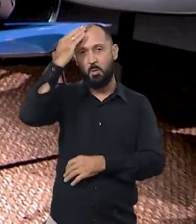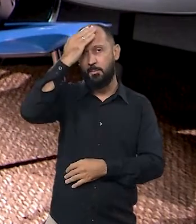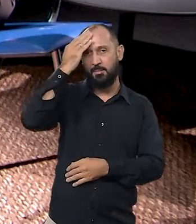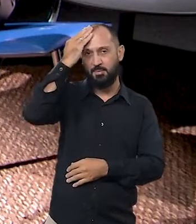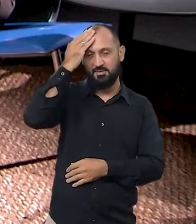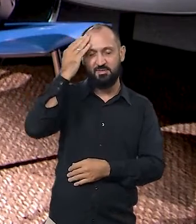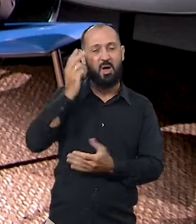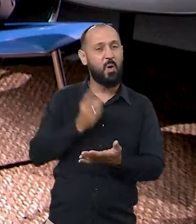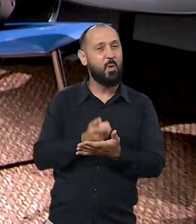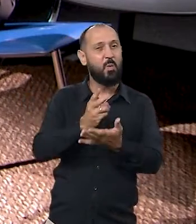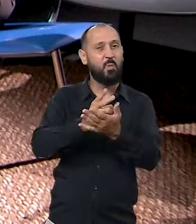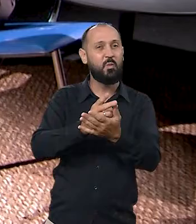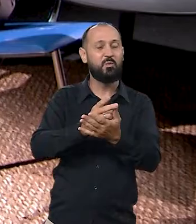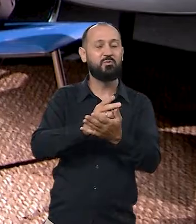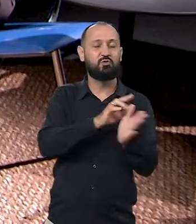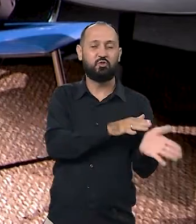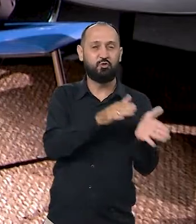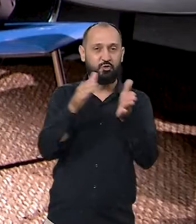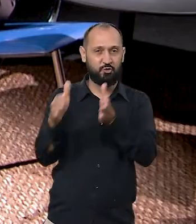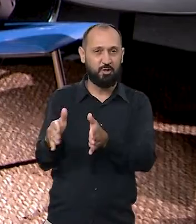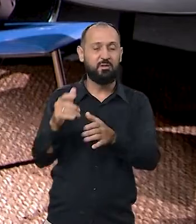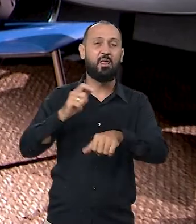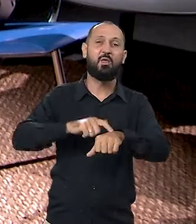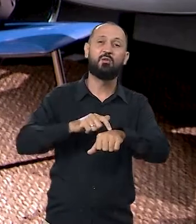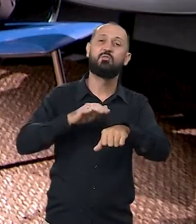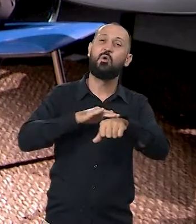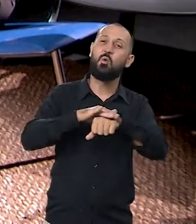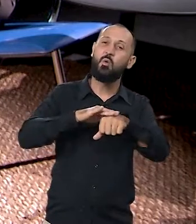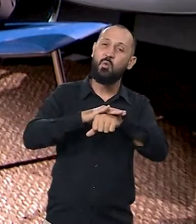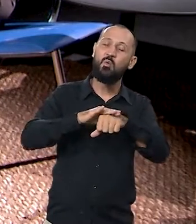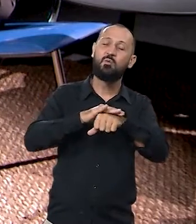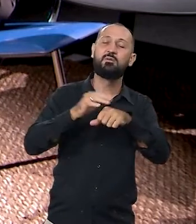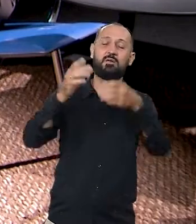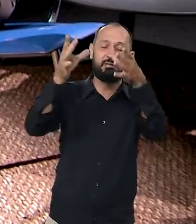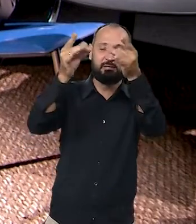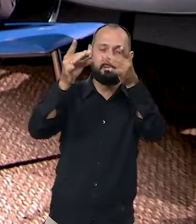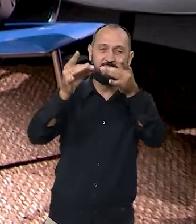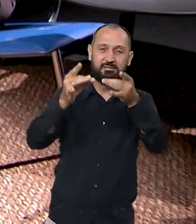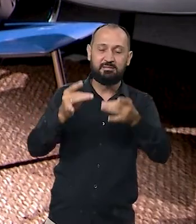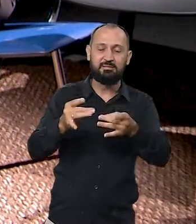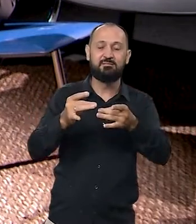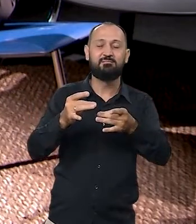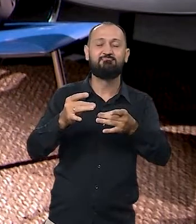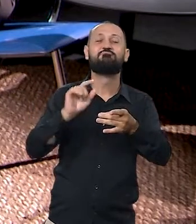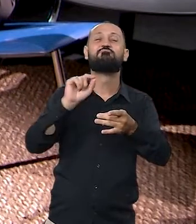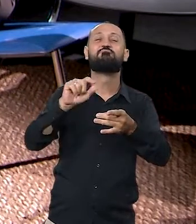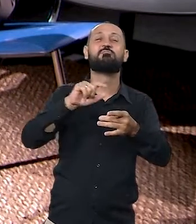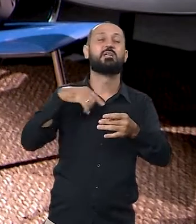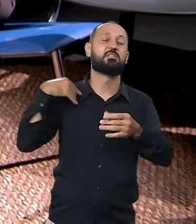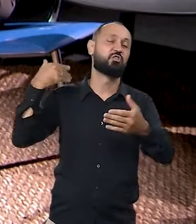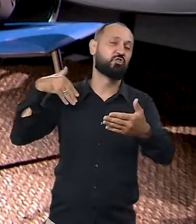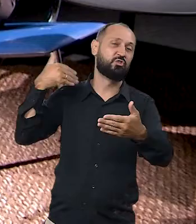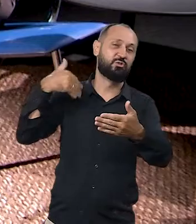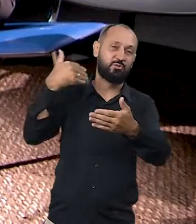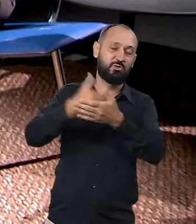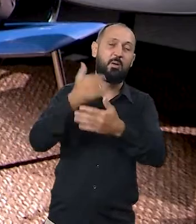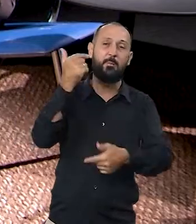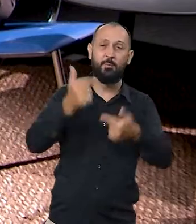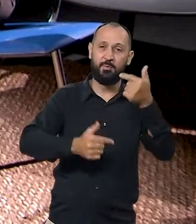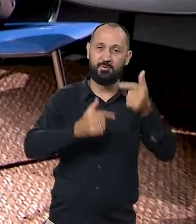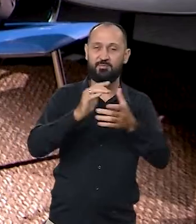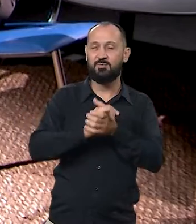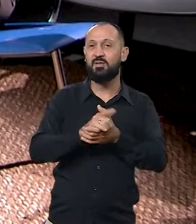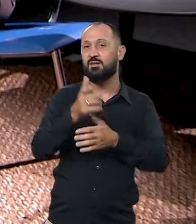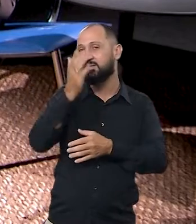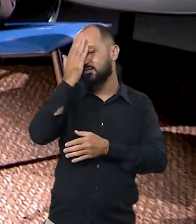Barbosinha, continua no próximo bloco, que é quando a gente vai entrar com uma riqueza de detalhes muito maior nessa trajetória política dele. Eu quero